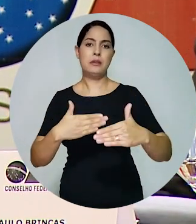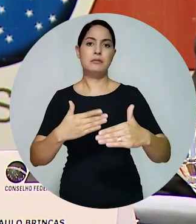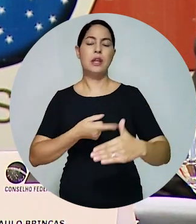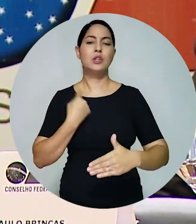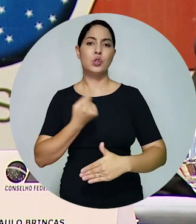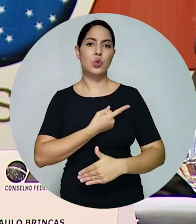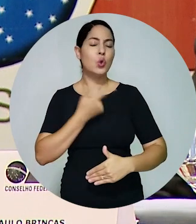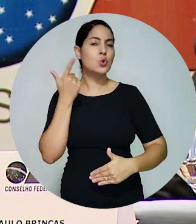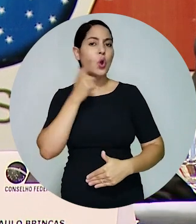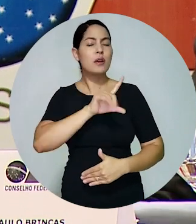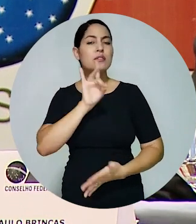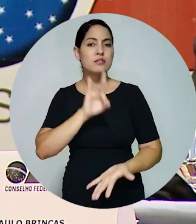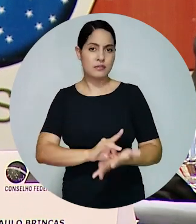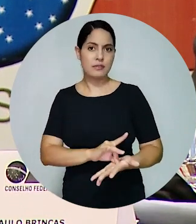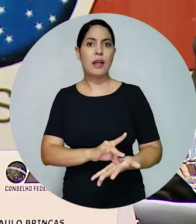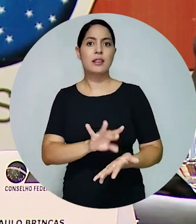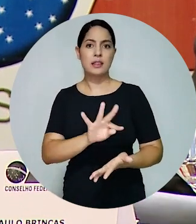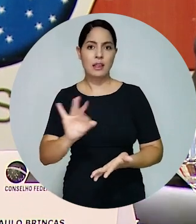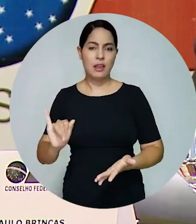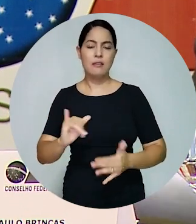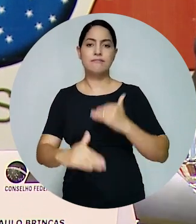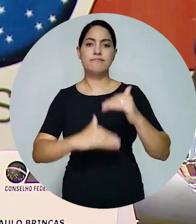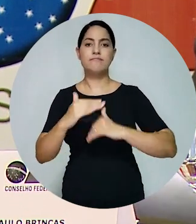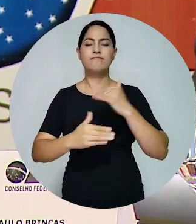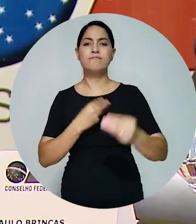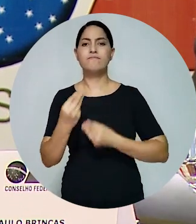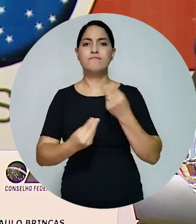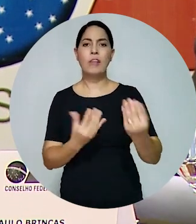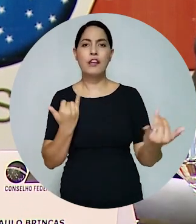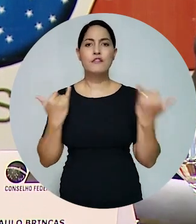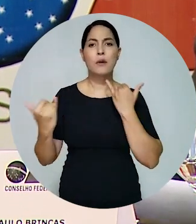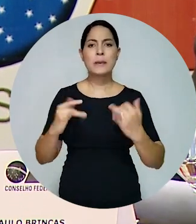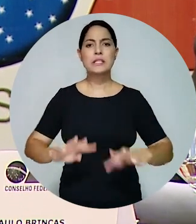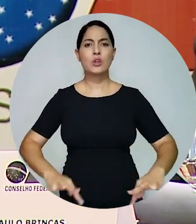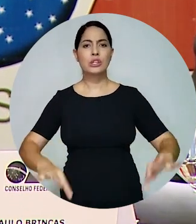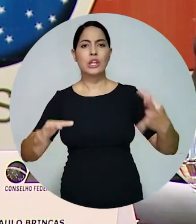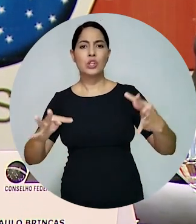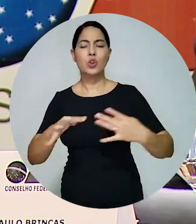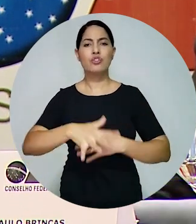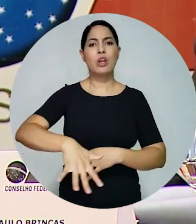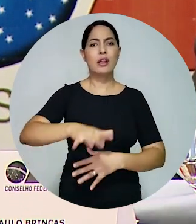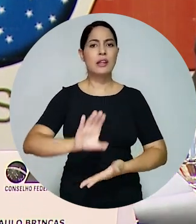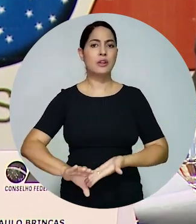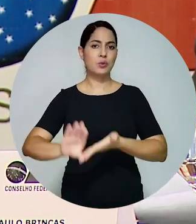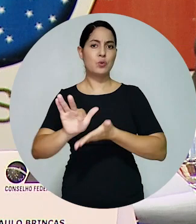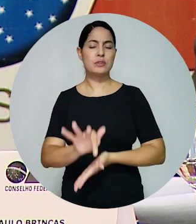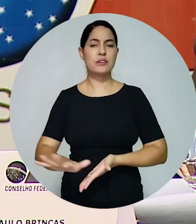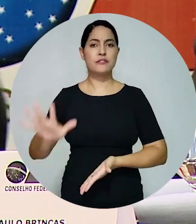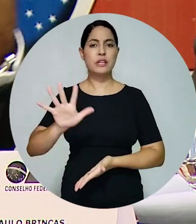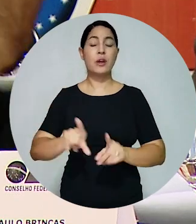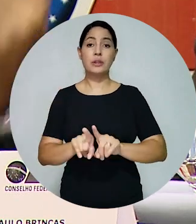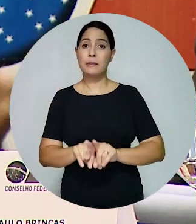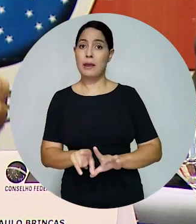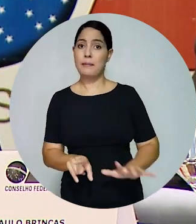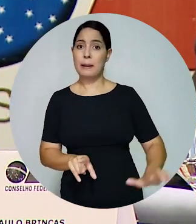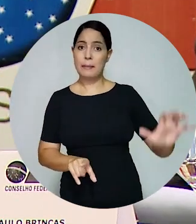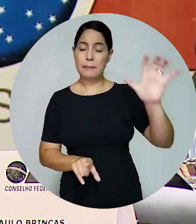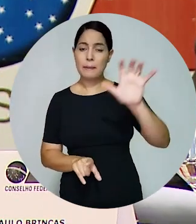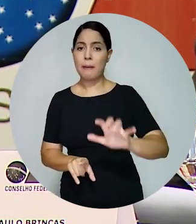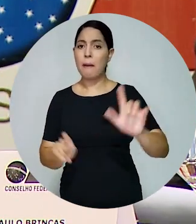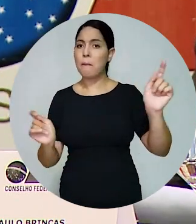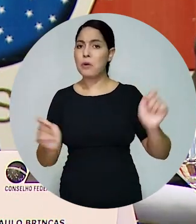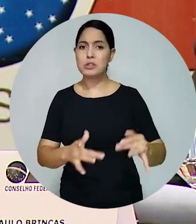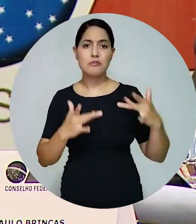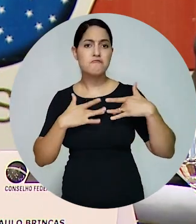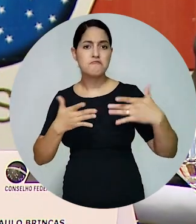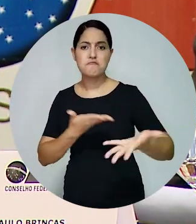o desenvolvimento do TI, que nós conseguíssemos colocar toda a tecnologia e informação que nós temos à disposição no Conselho